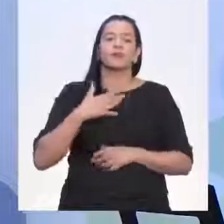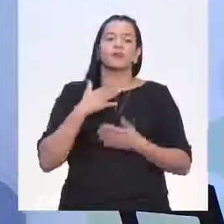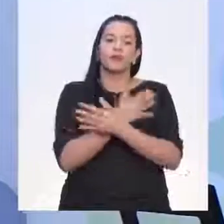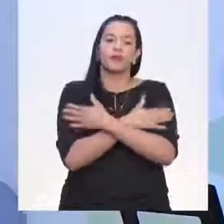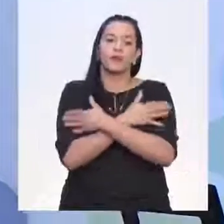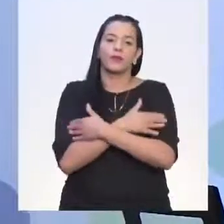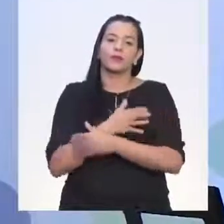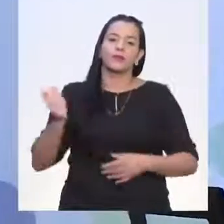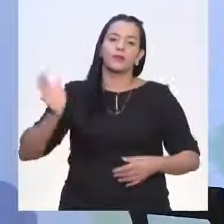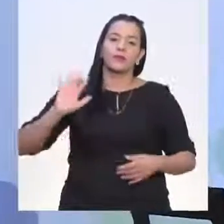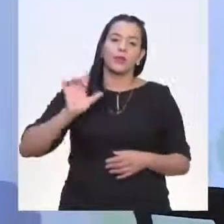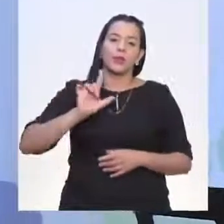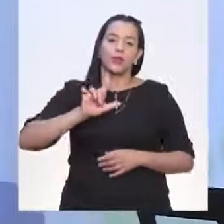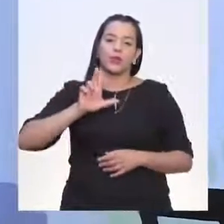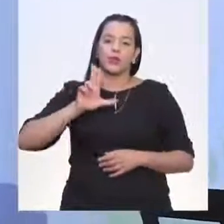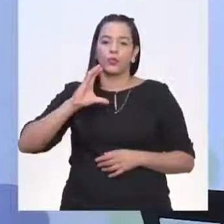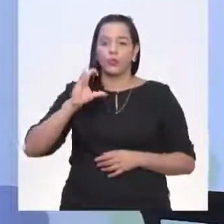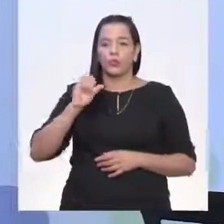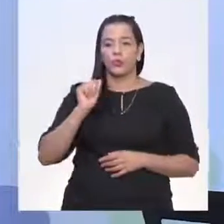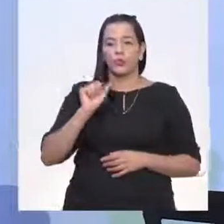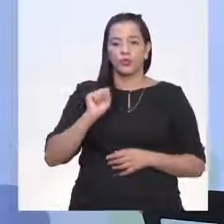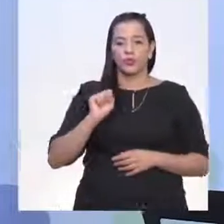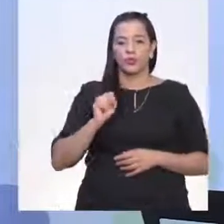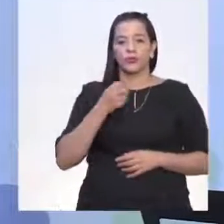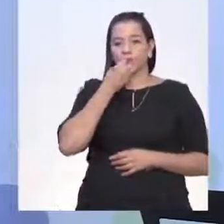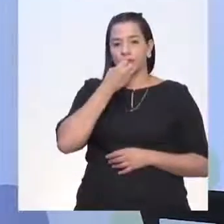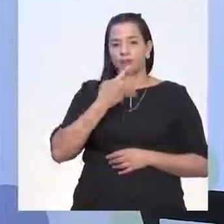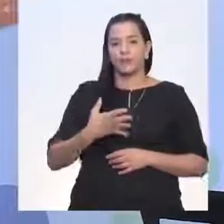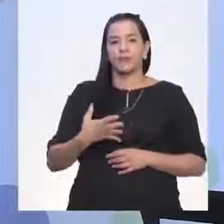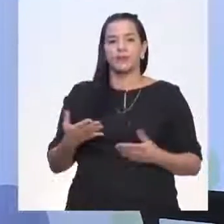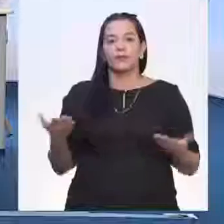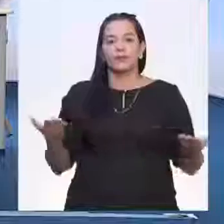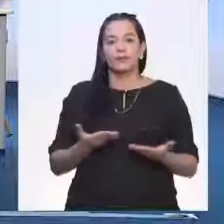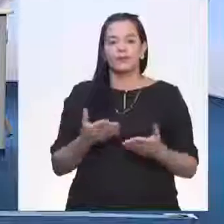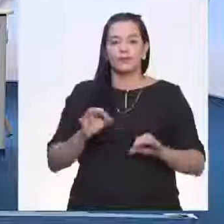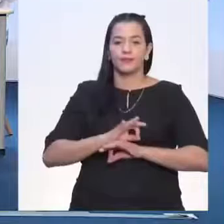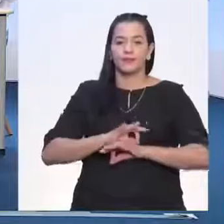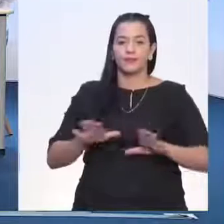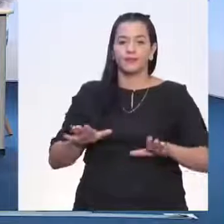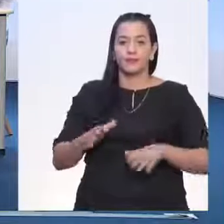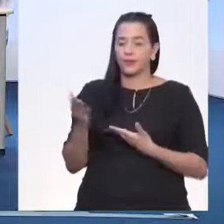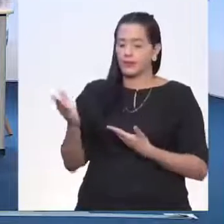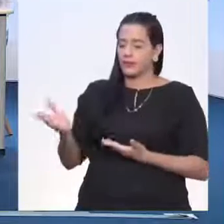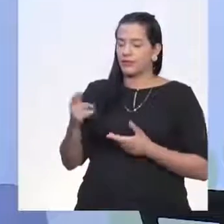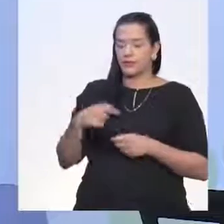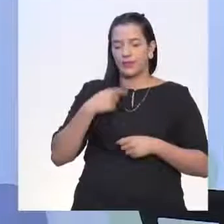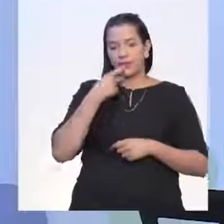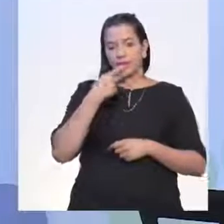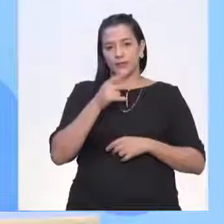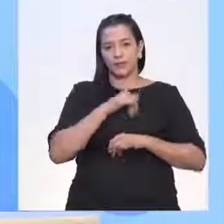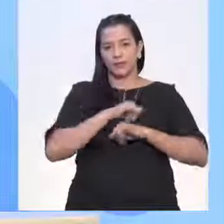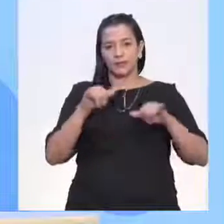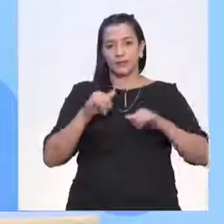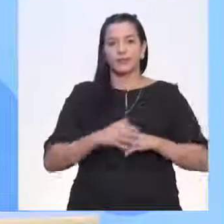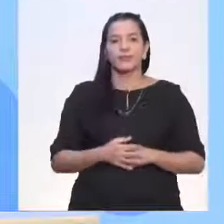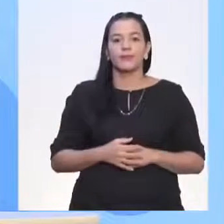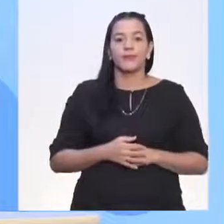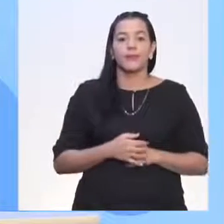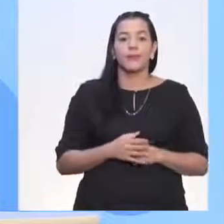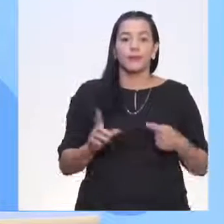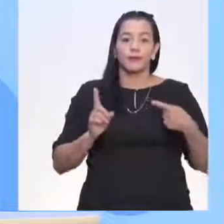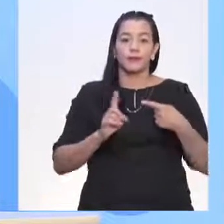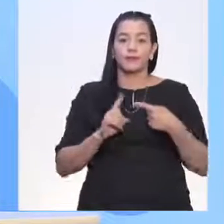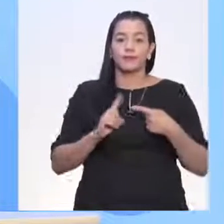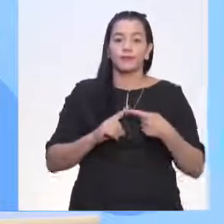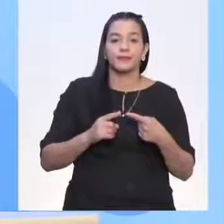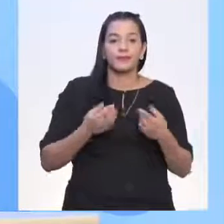aí. Comecei e terminei falando de você. Menino, de ouro. Eu vou ficando por aqui. O Edjoel tem alguns recados ainda para dar, Edjoel? Isso. Primeiro eu quero dizer que,